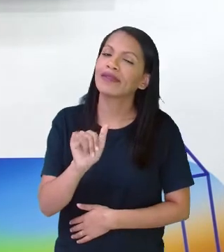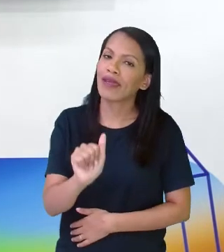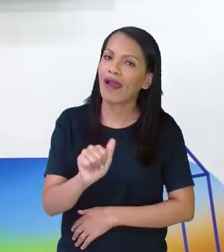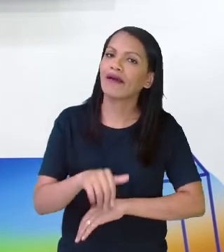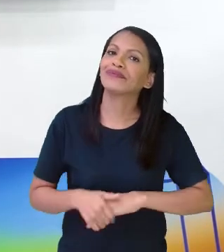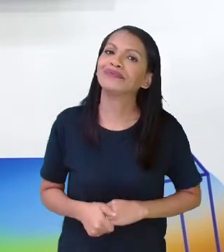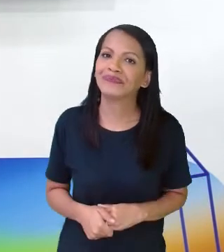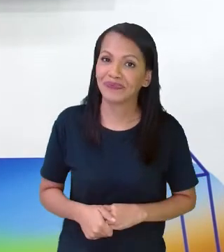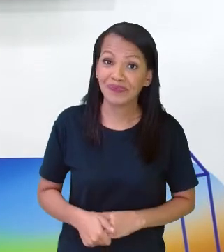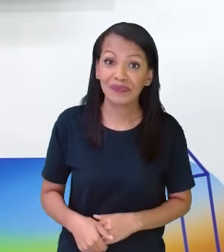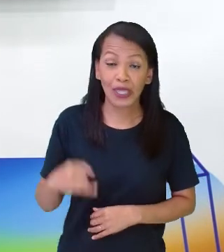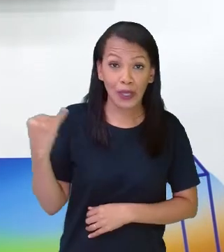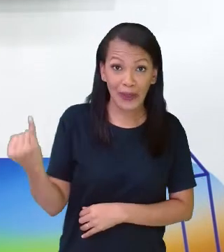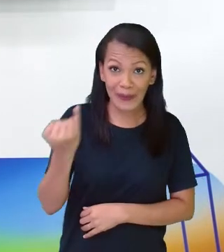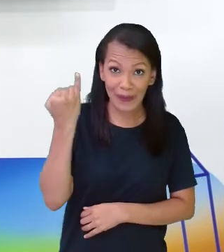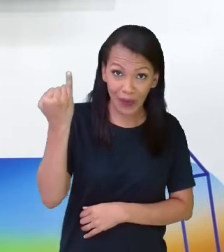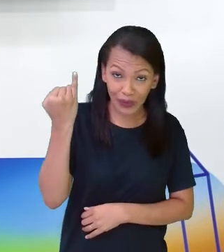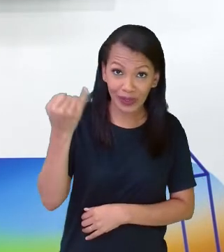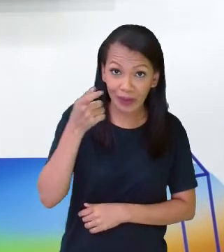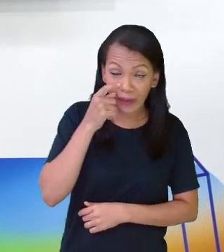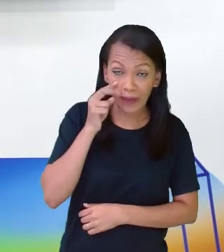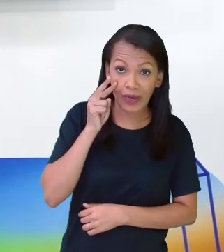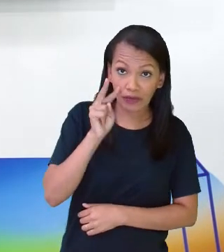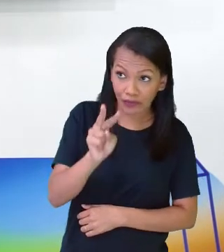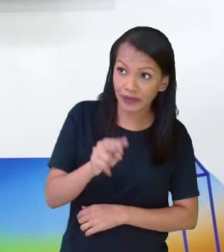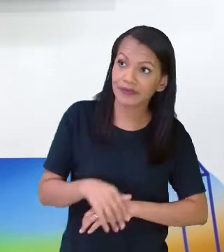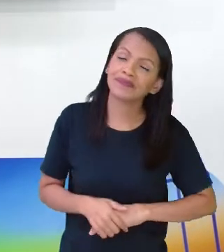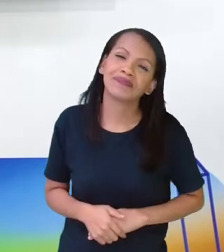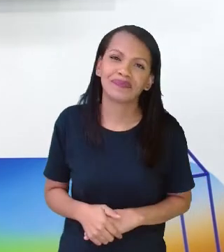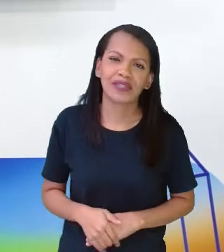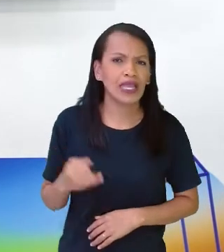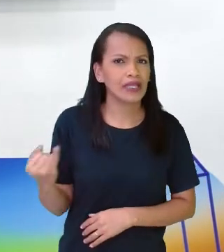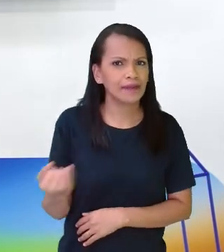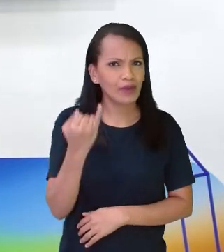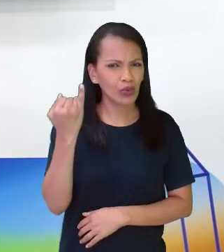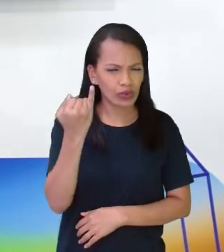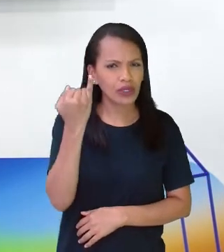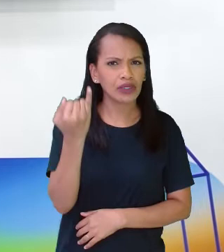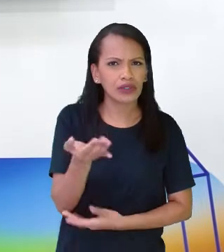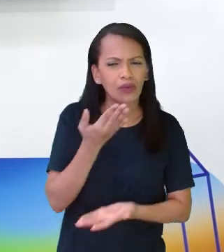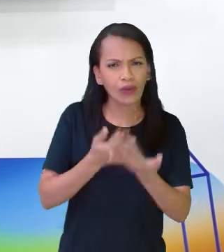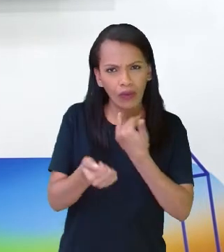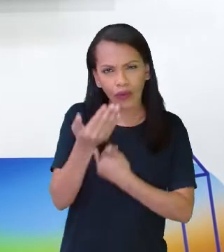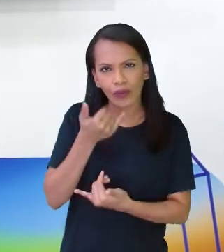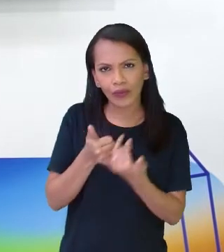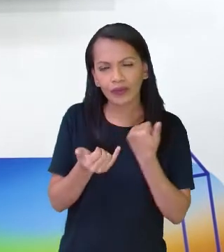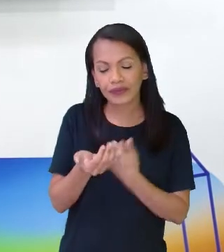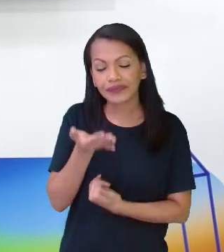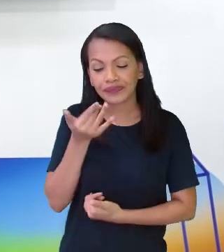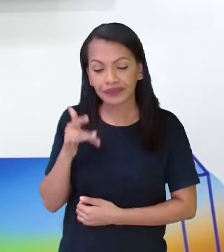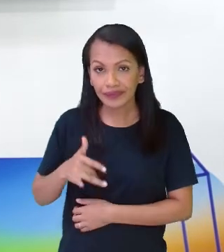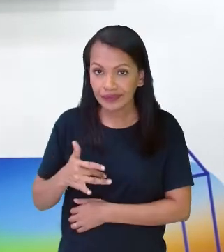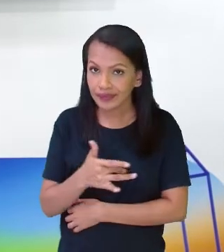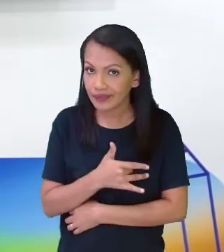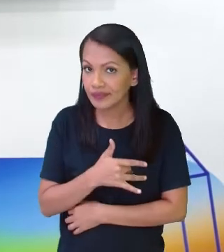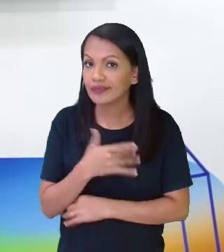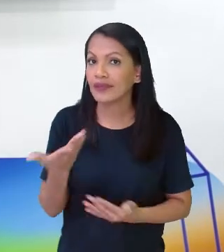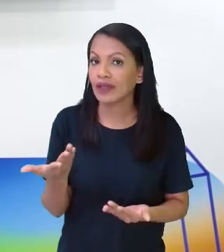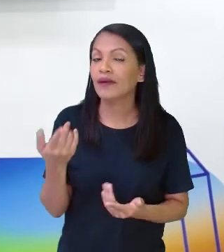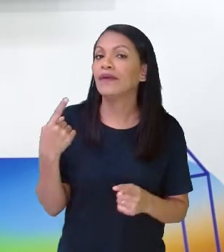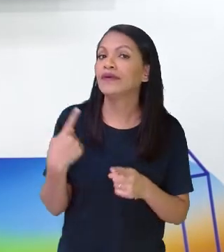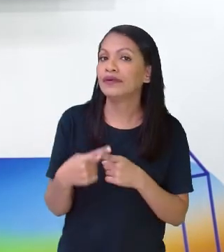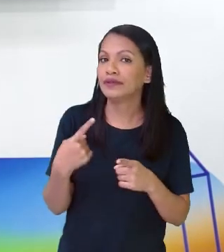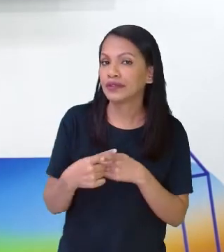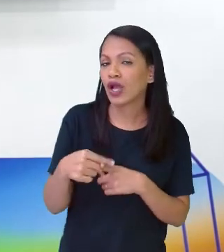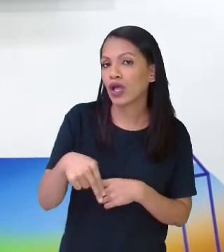para a visão. Percebem a importância da gente consumir esses alimentos saudáveis por conta dos